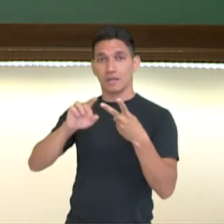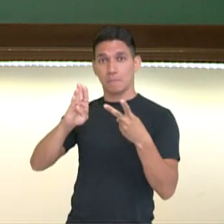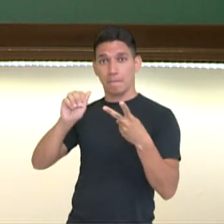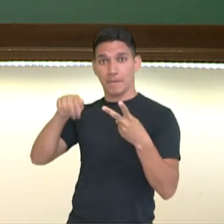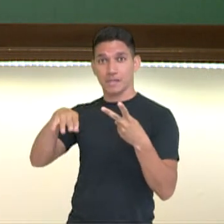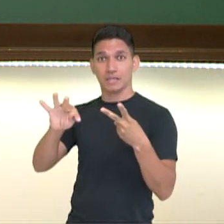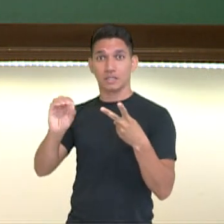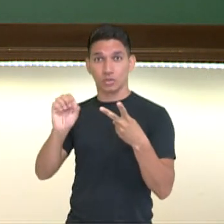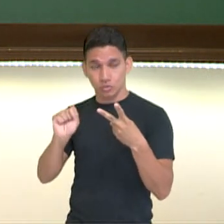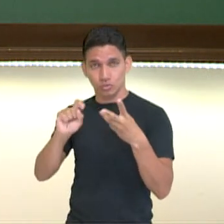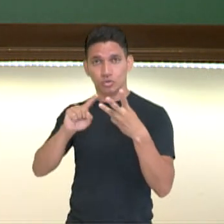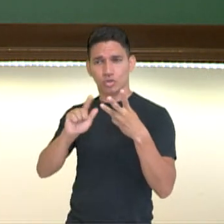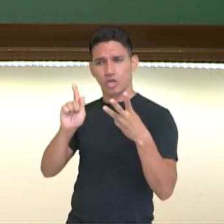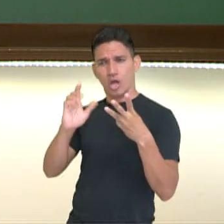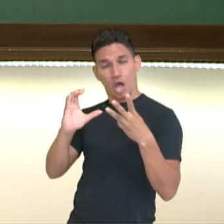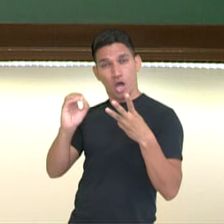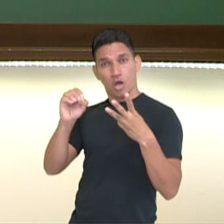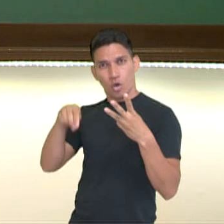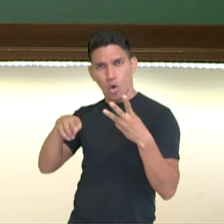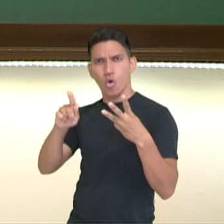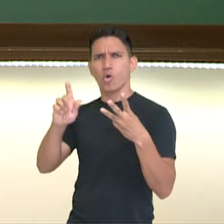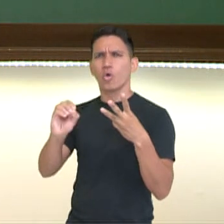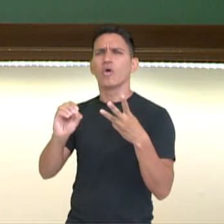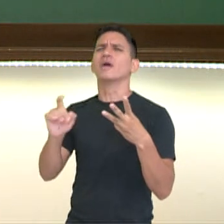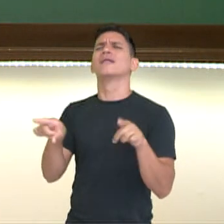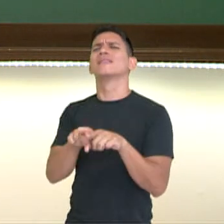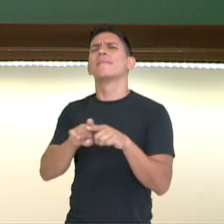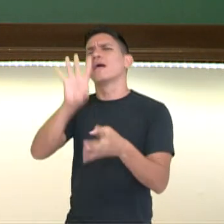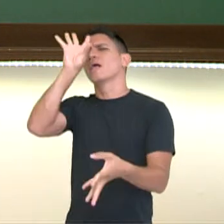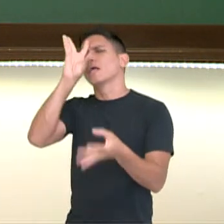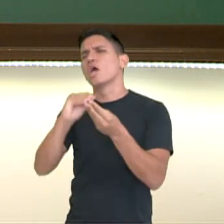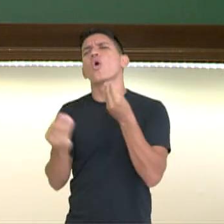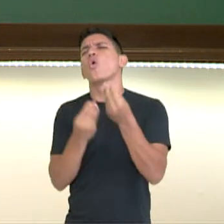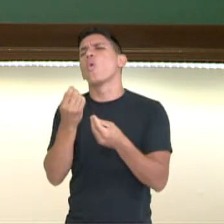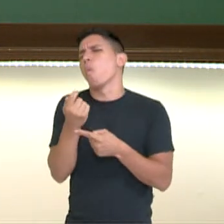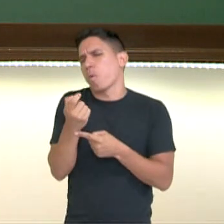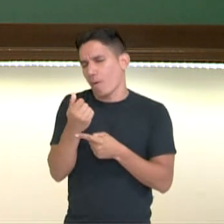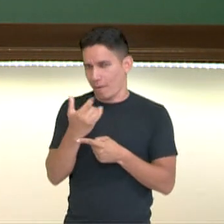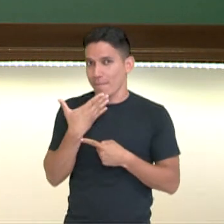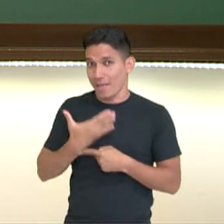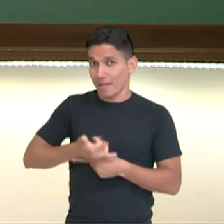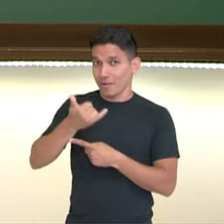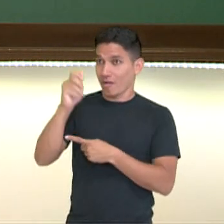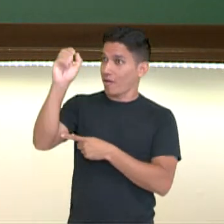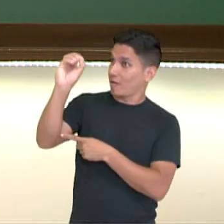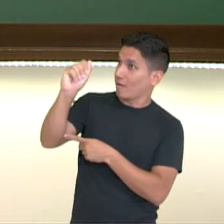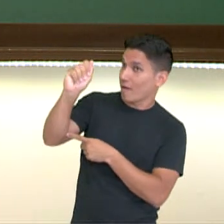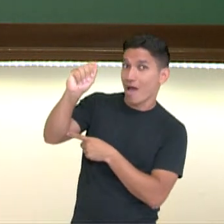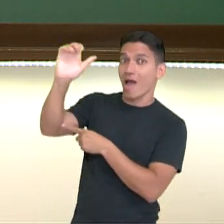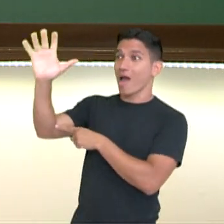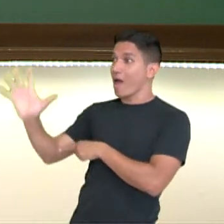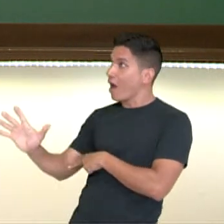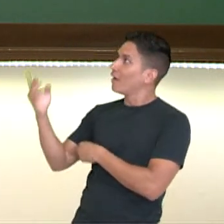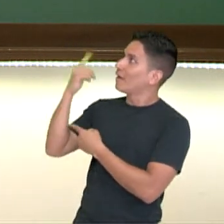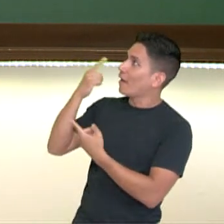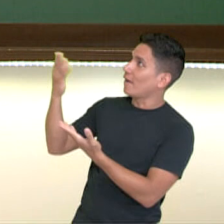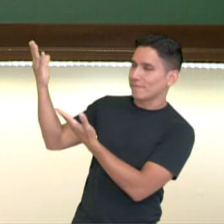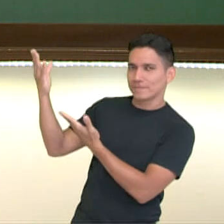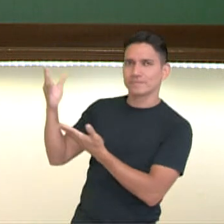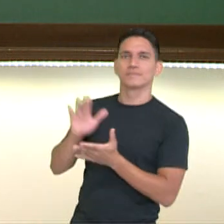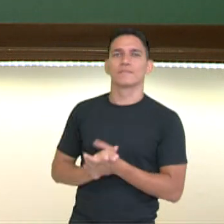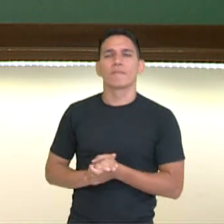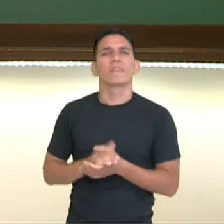Congo e compreender um pouco melhor a África, o continente africano. Para